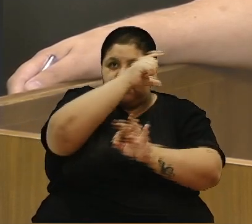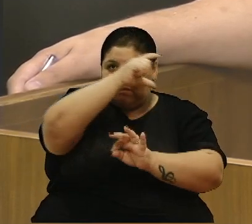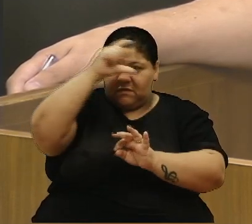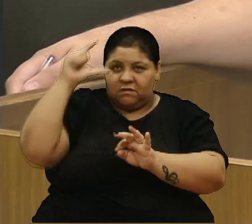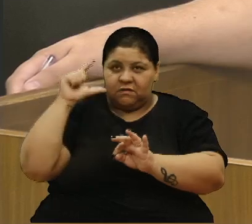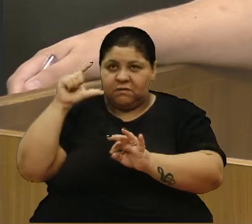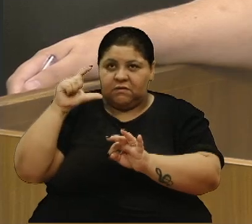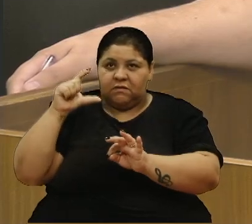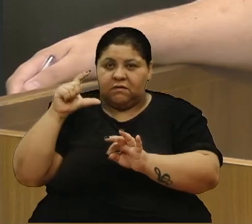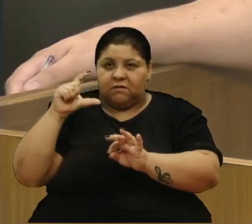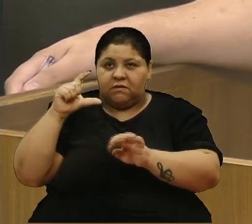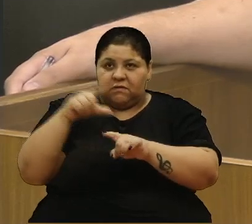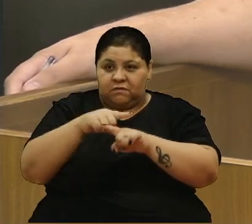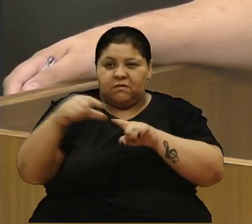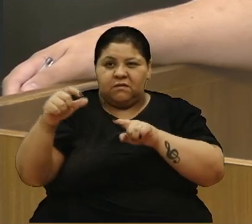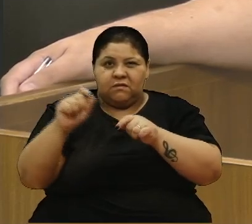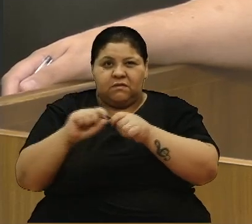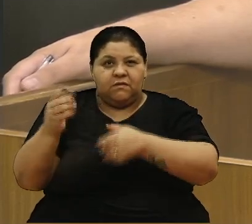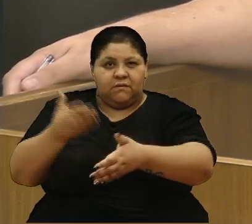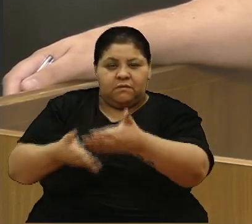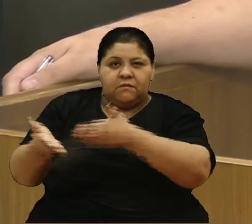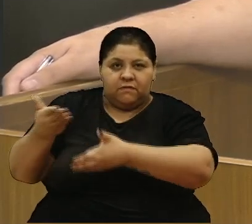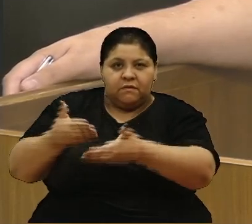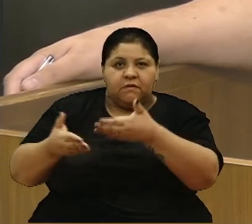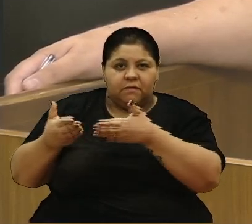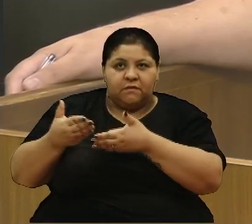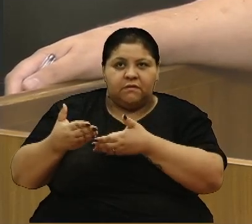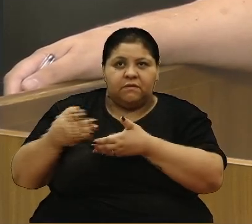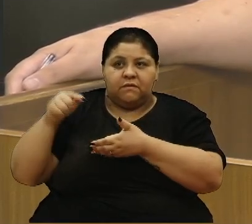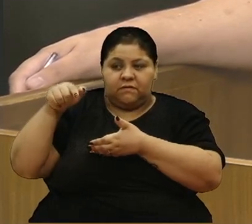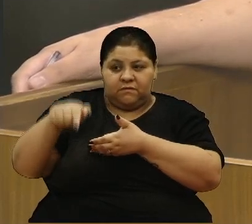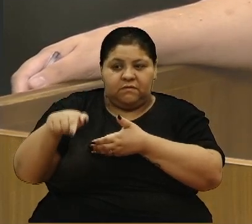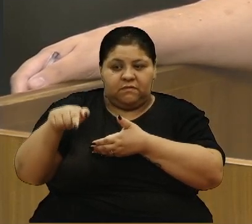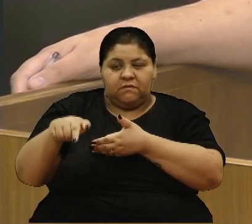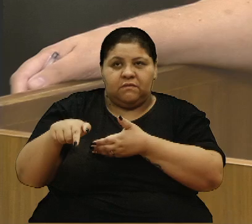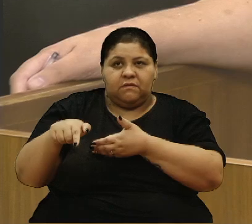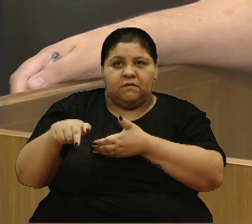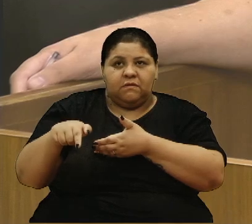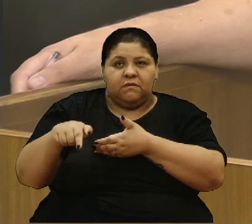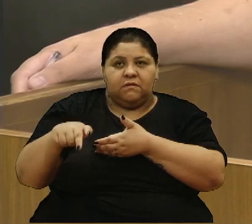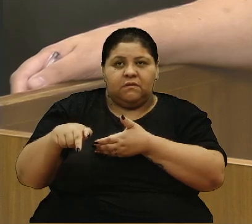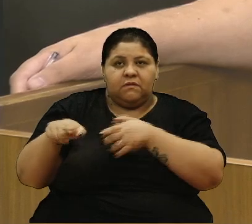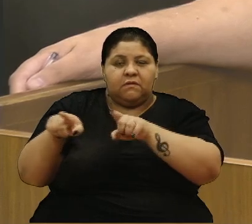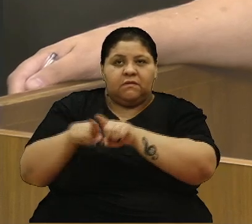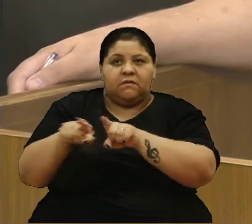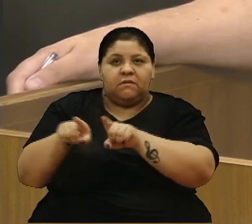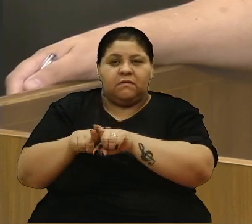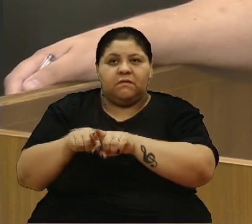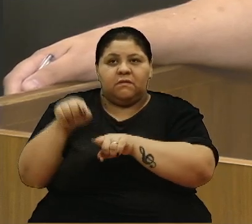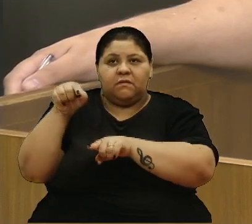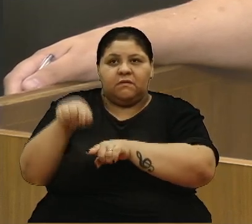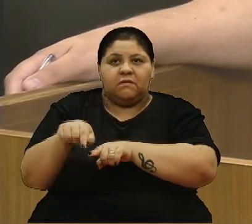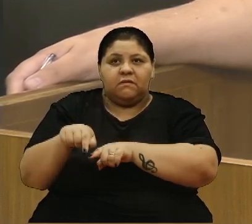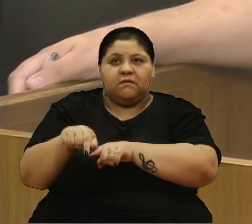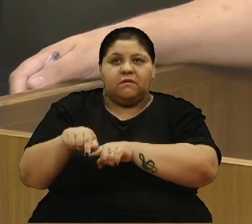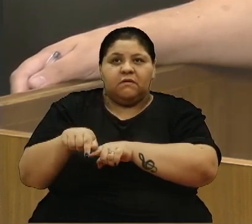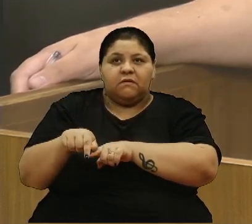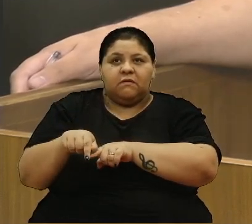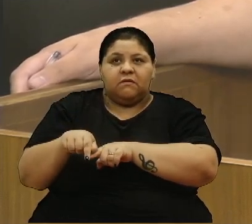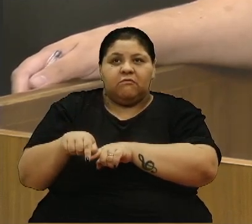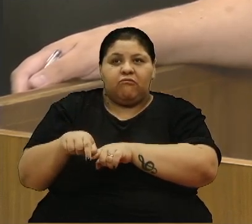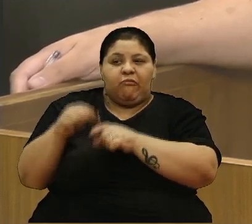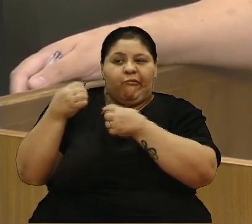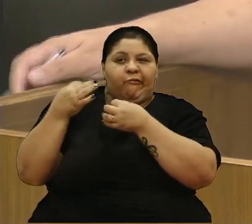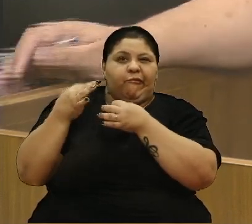para fazer, saiu para fazer o atendimento a esse senhor que ainda estava lá. Inclusive, ela foi hostilizada quando